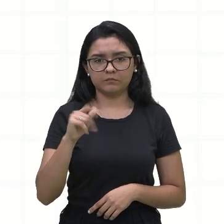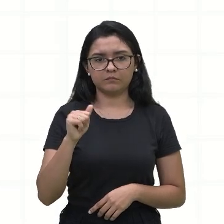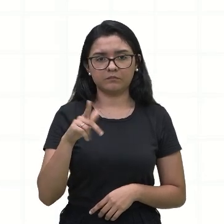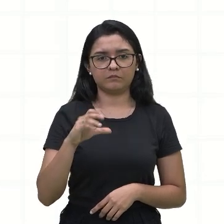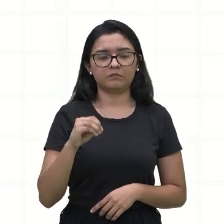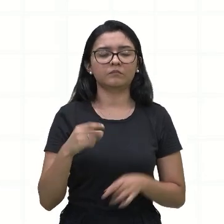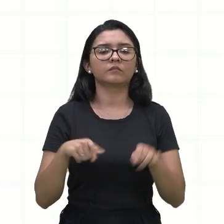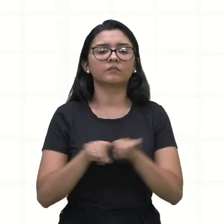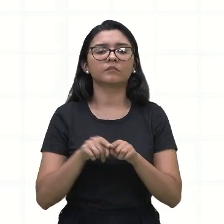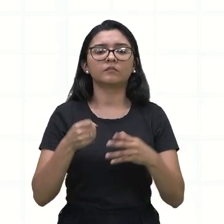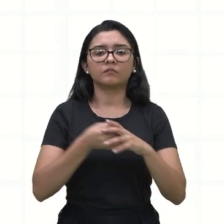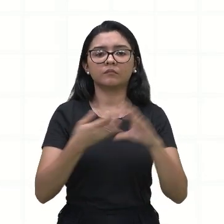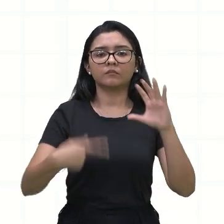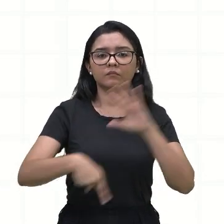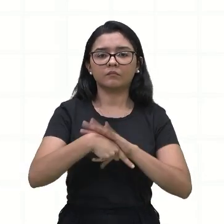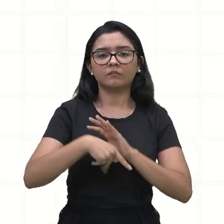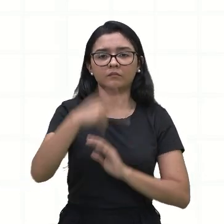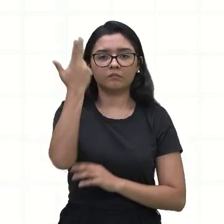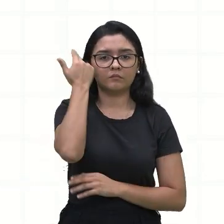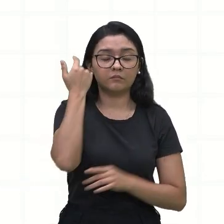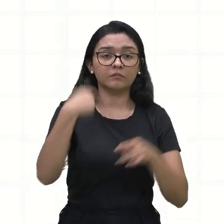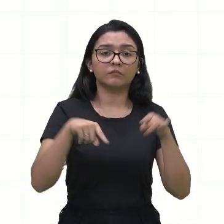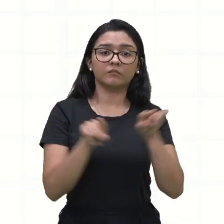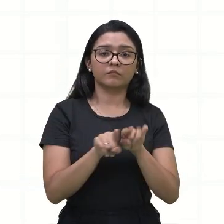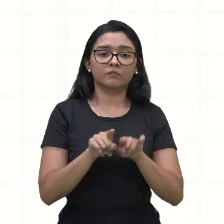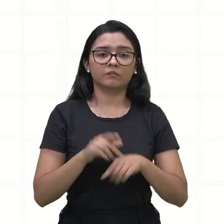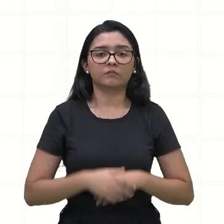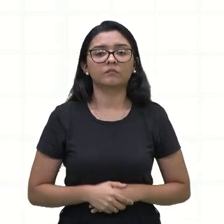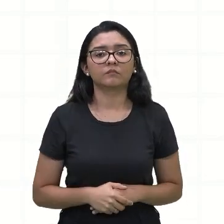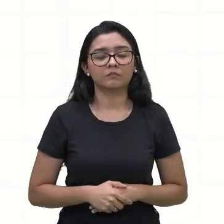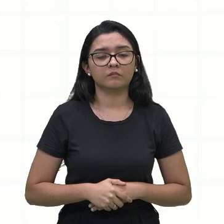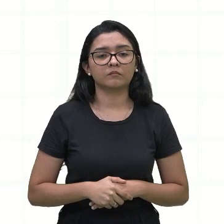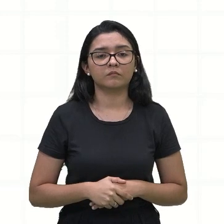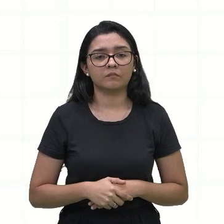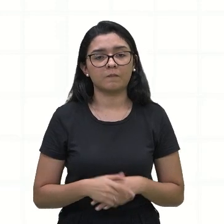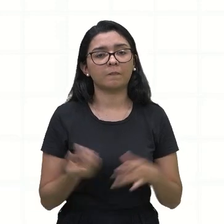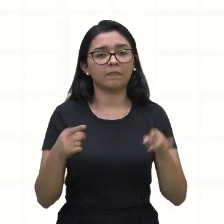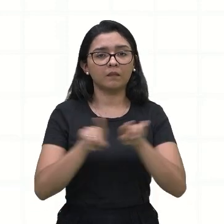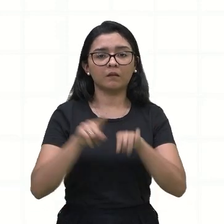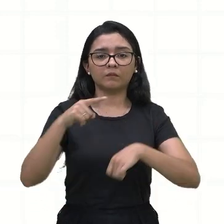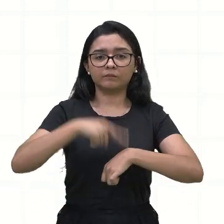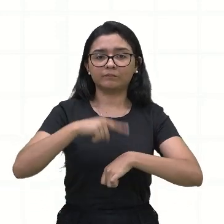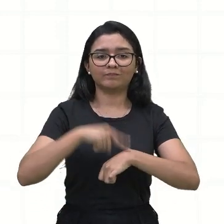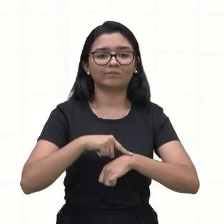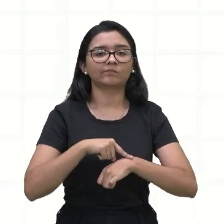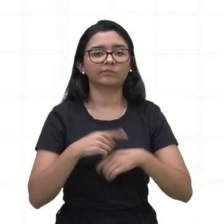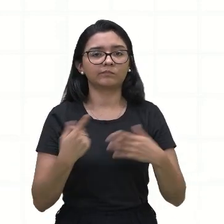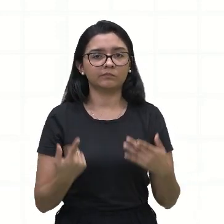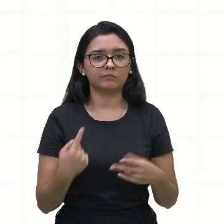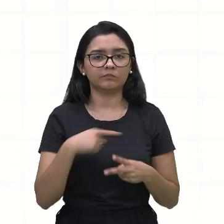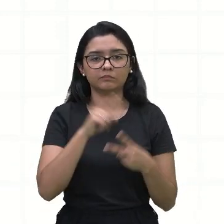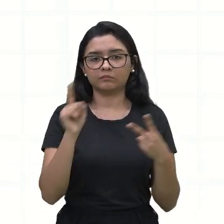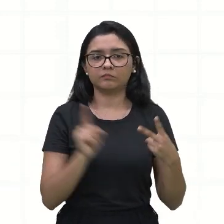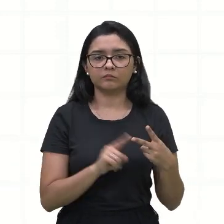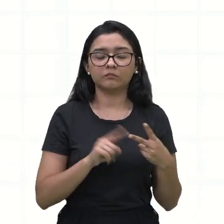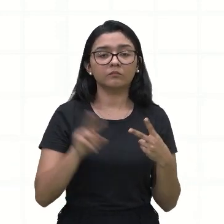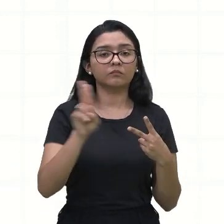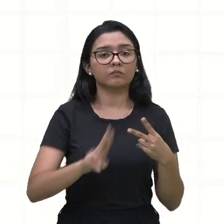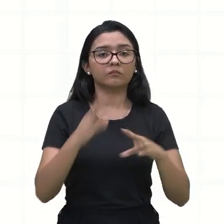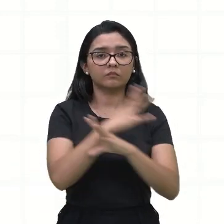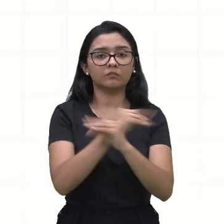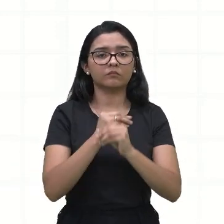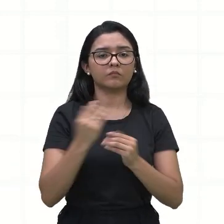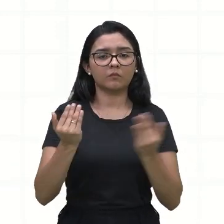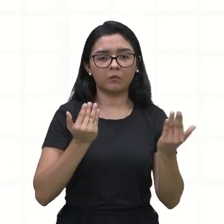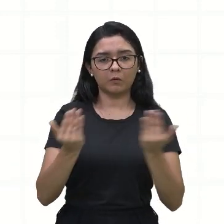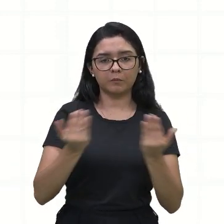do coelho. O certo dia, ele indica tempo, e o enquanto e por outro lado, esses conectivos são usados para